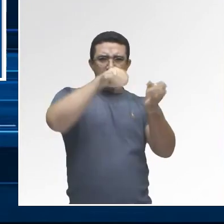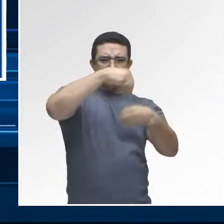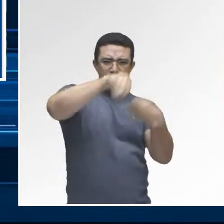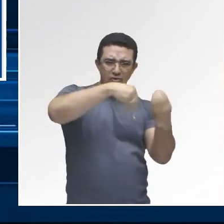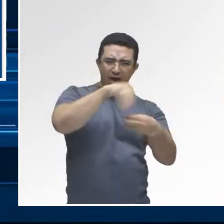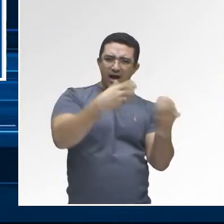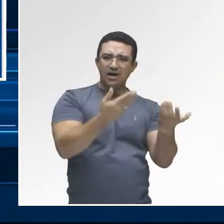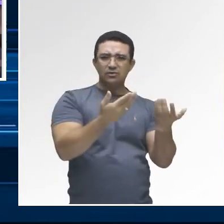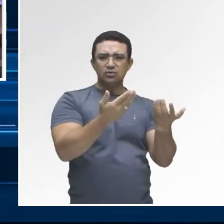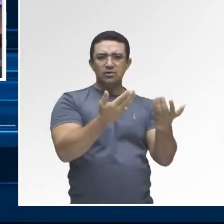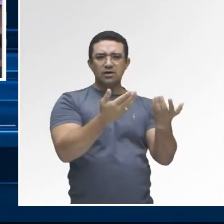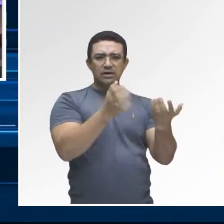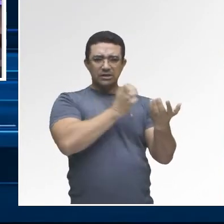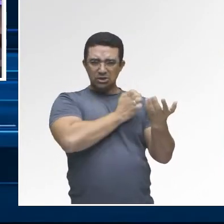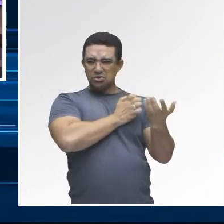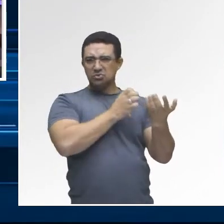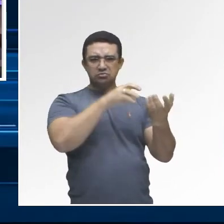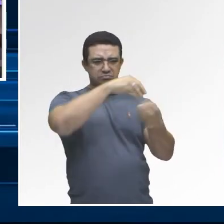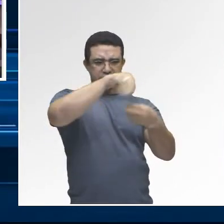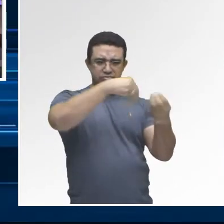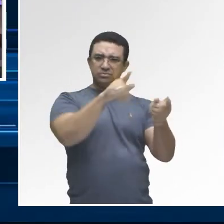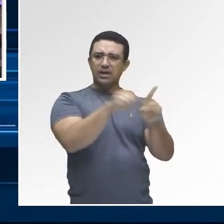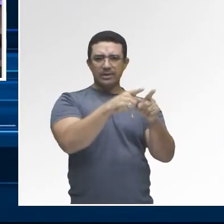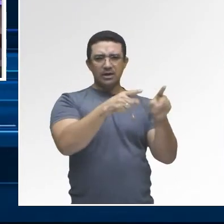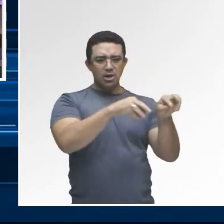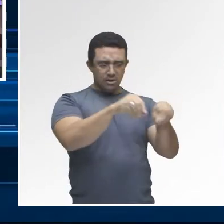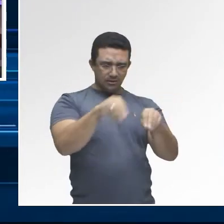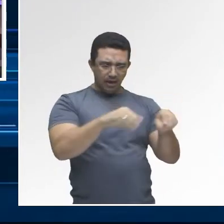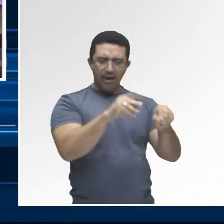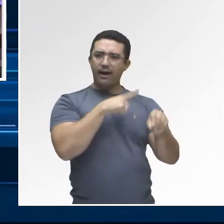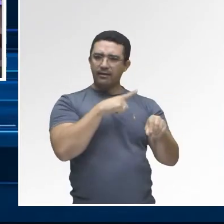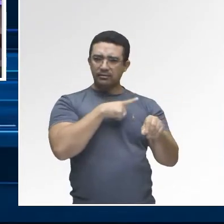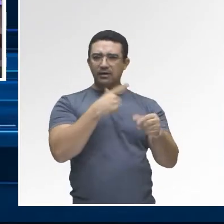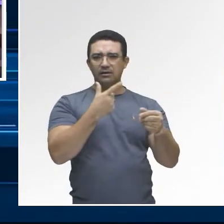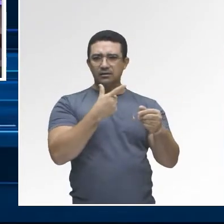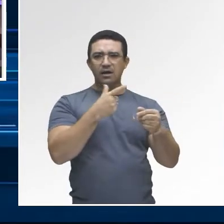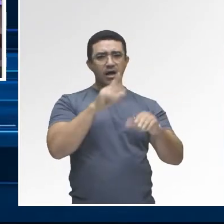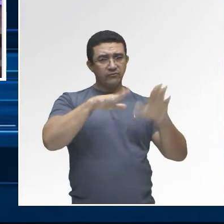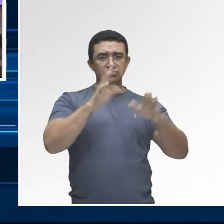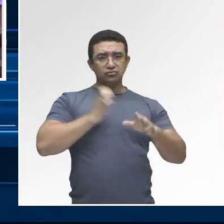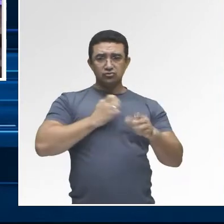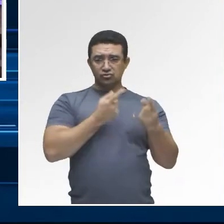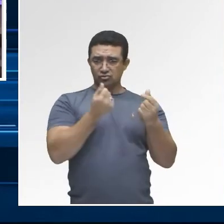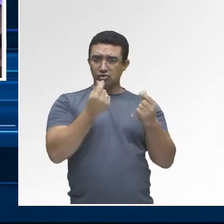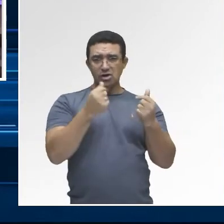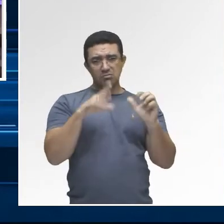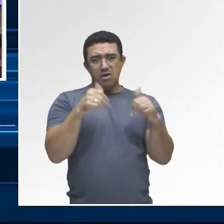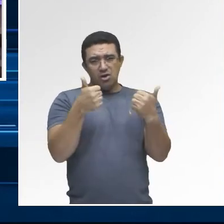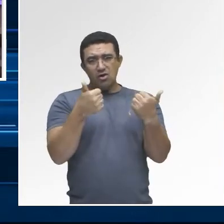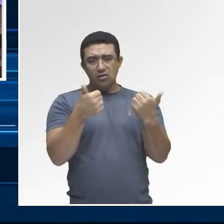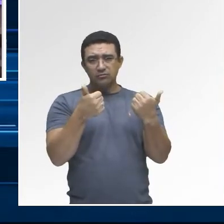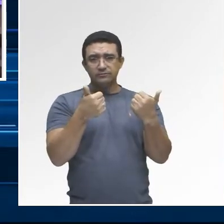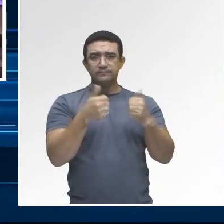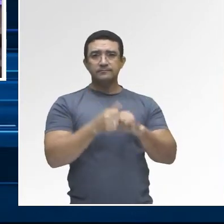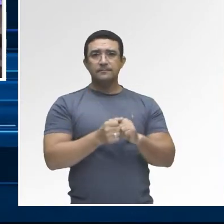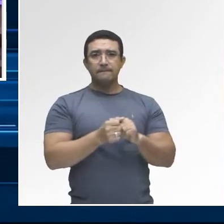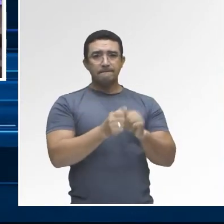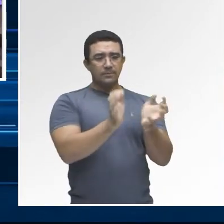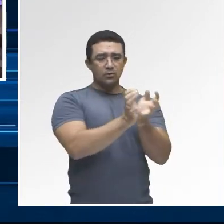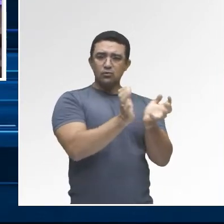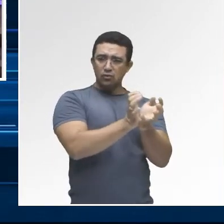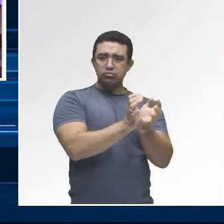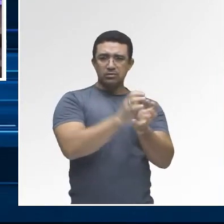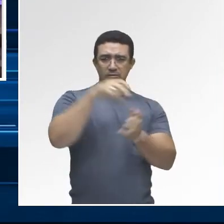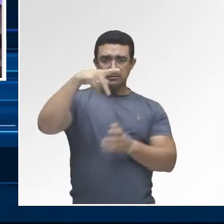assim, tá? Existem plebeus que possuem terras, que têm condições financeiras melhores. Existem aqueles